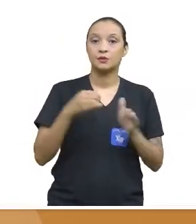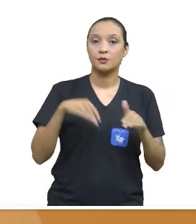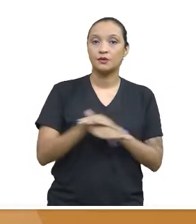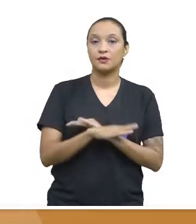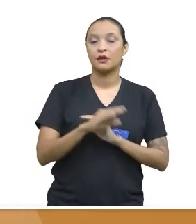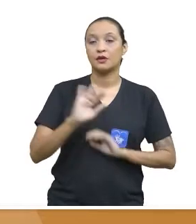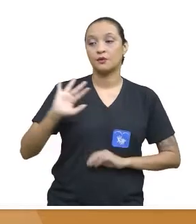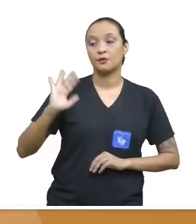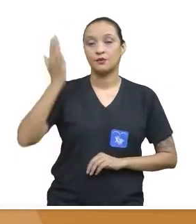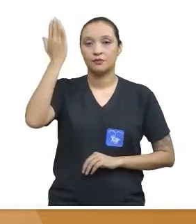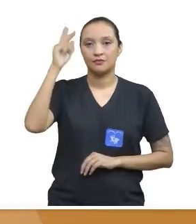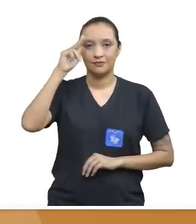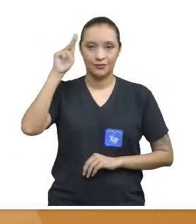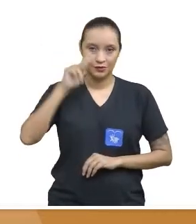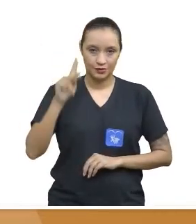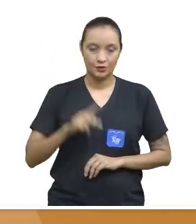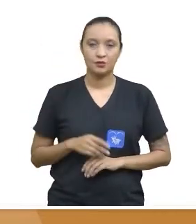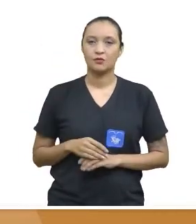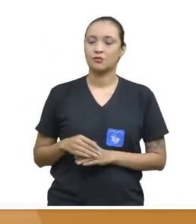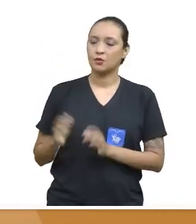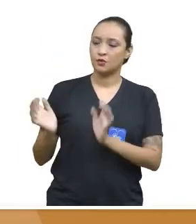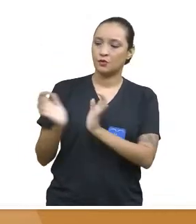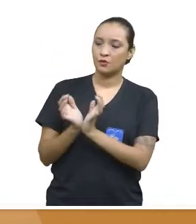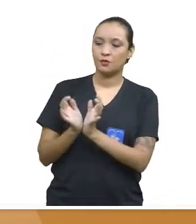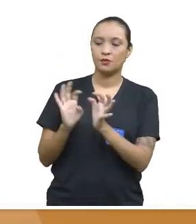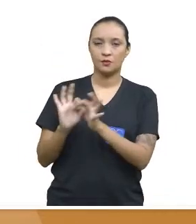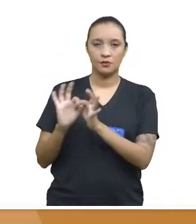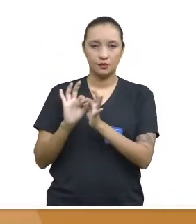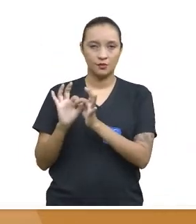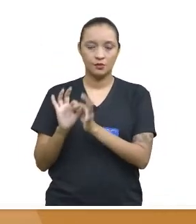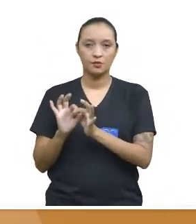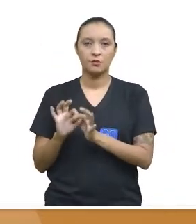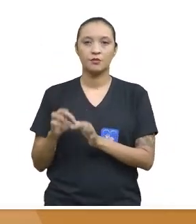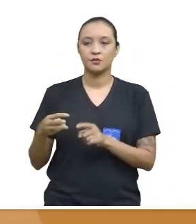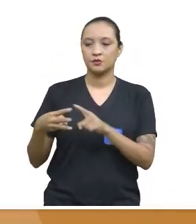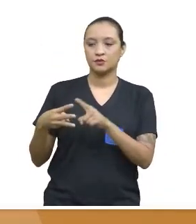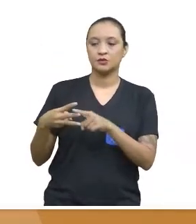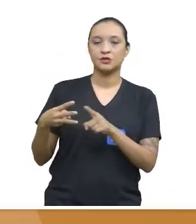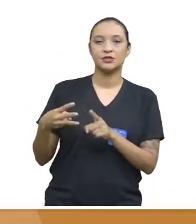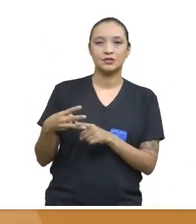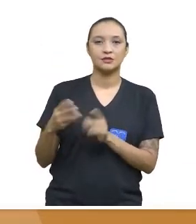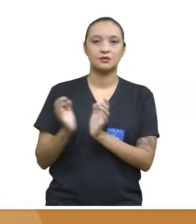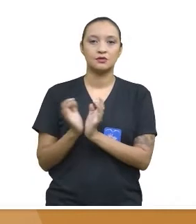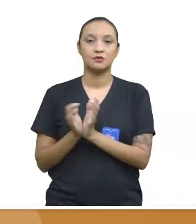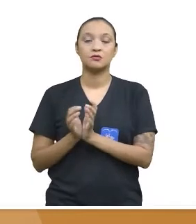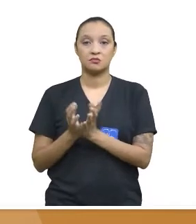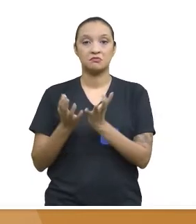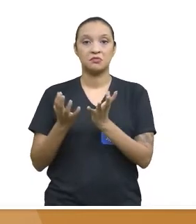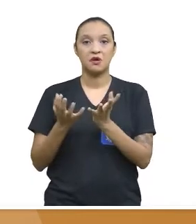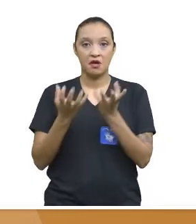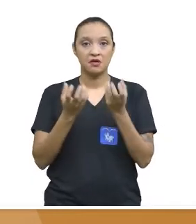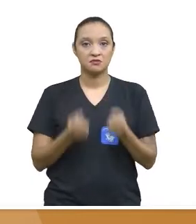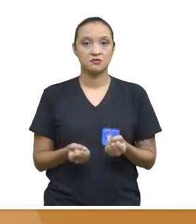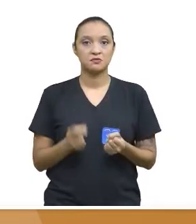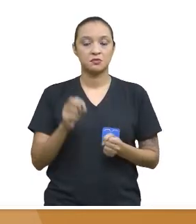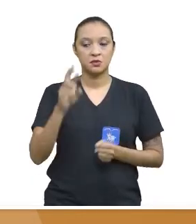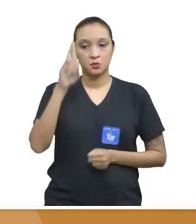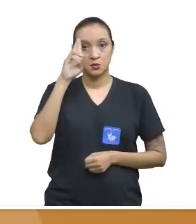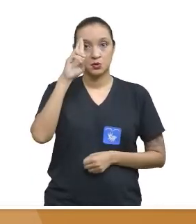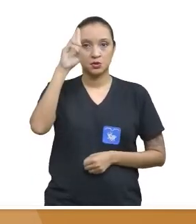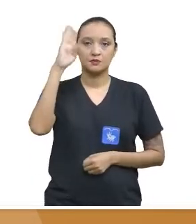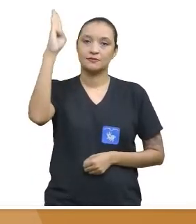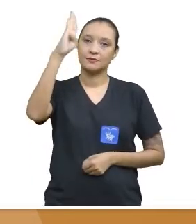junta militar formada por oficiais das três armas assumiu o comando do país. Então, eu tenho ali, né, a